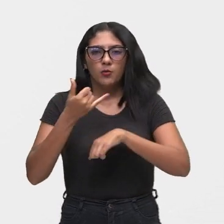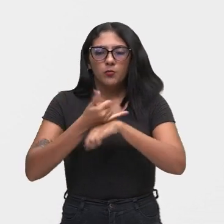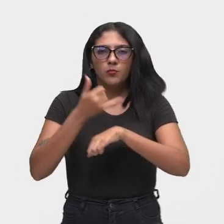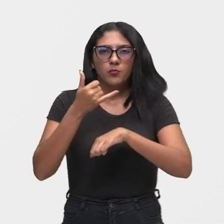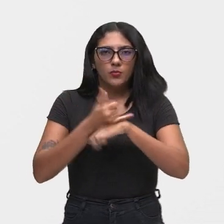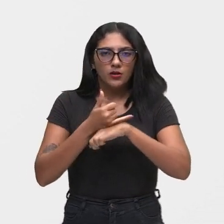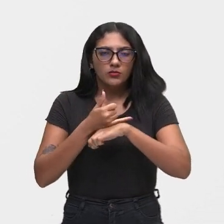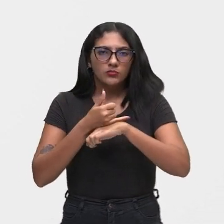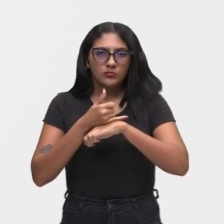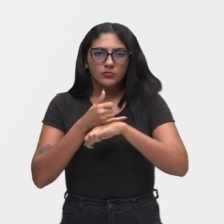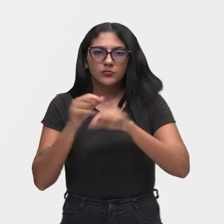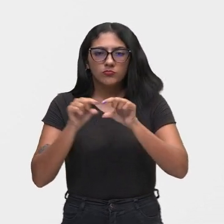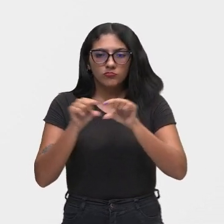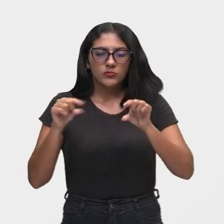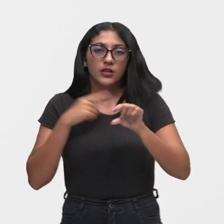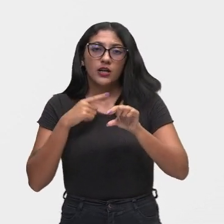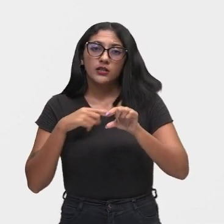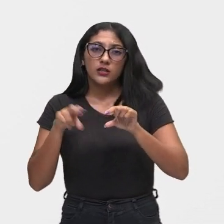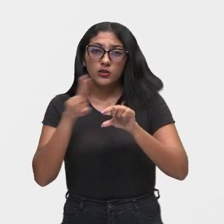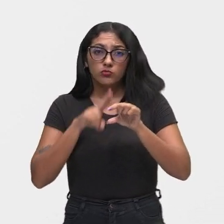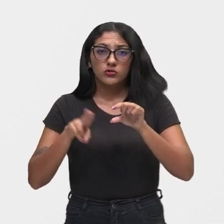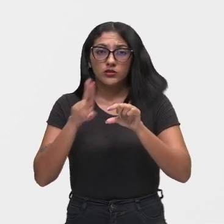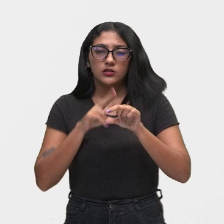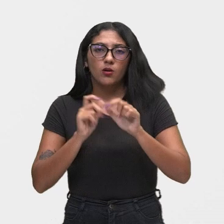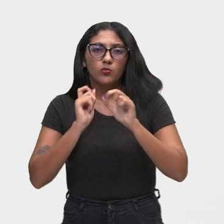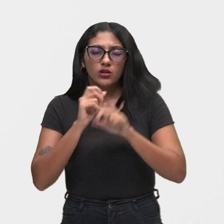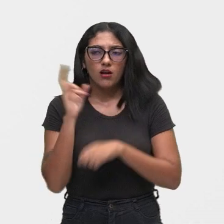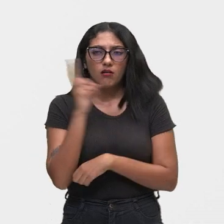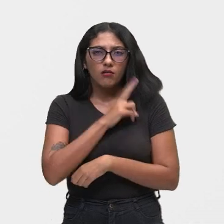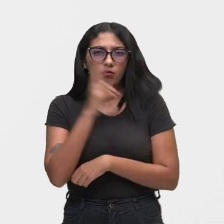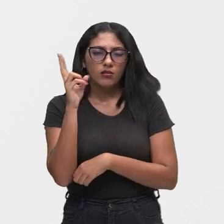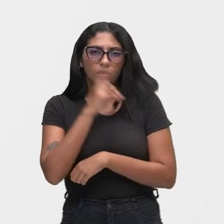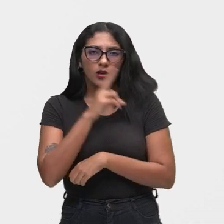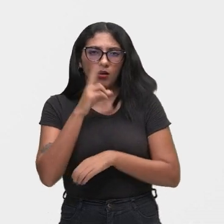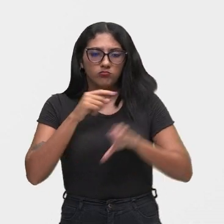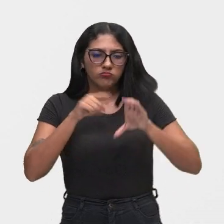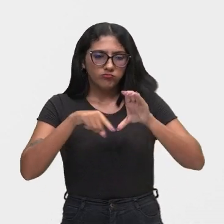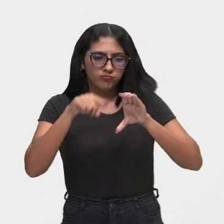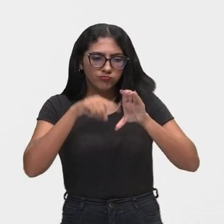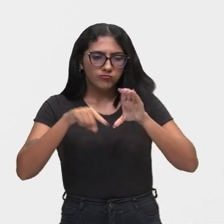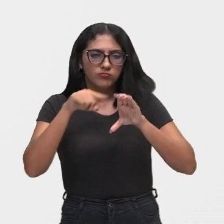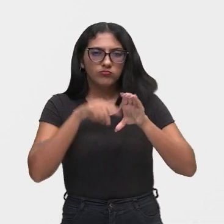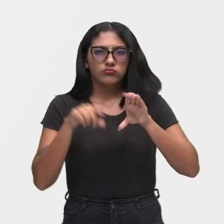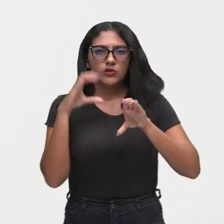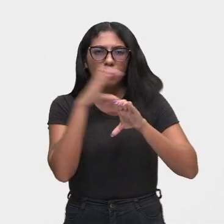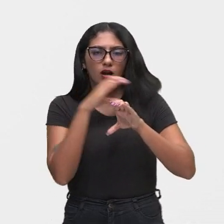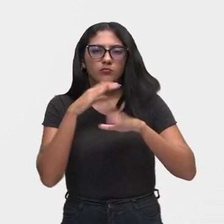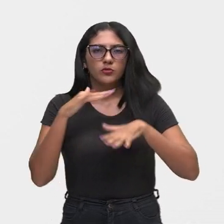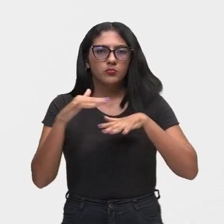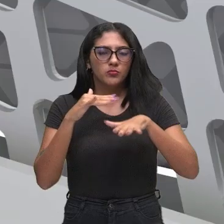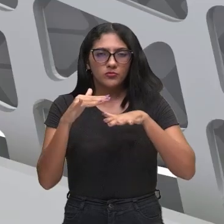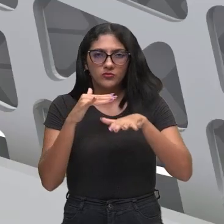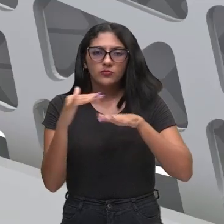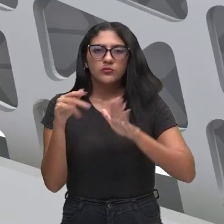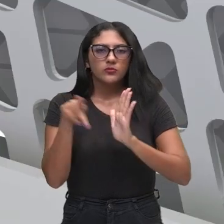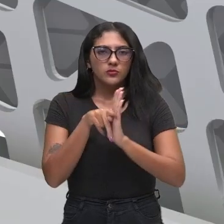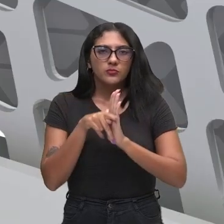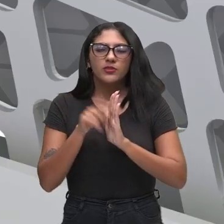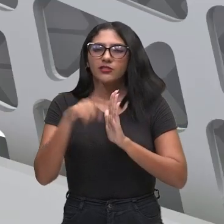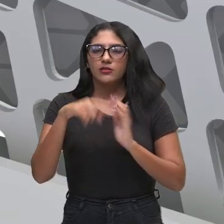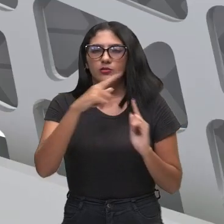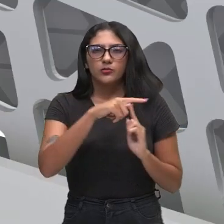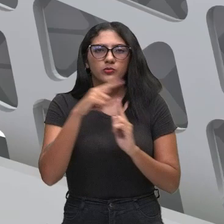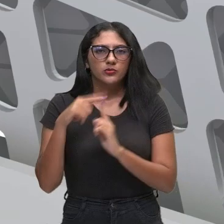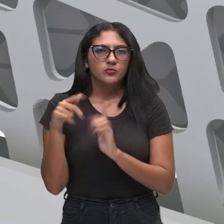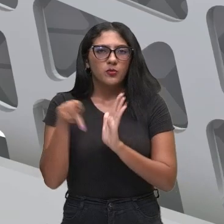motor, usada para converter a energia térmica em energia cinética, né? Um dos tipos de energia que